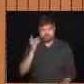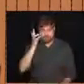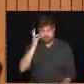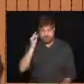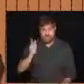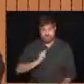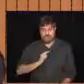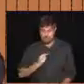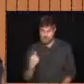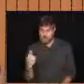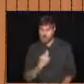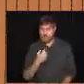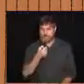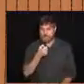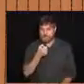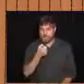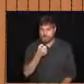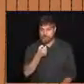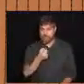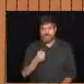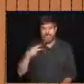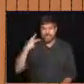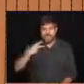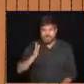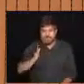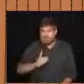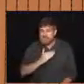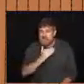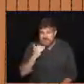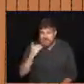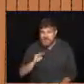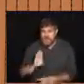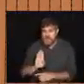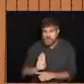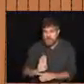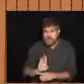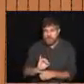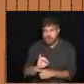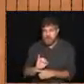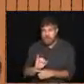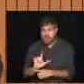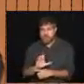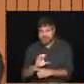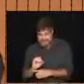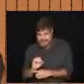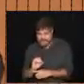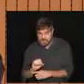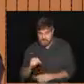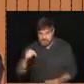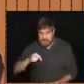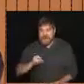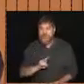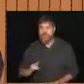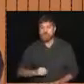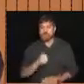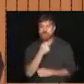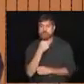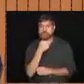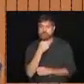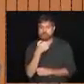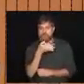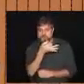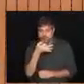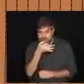da tribuna Biléu Soares, que foi vereador contemporâneo da minha época, e aqui tive também